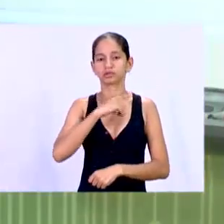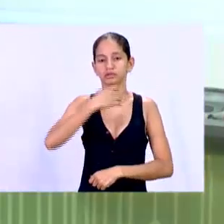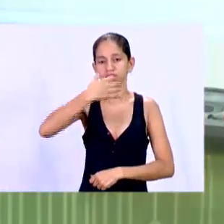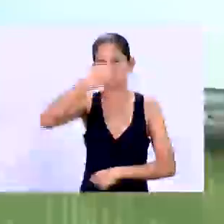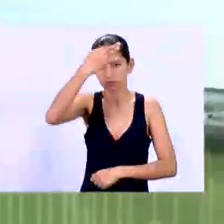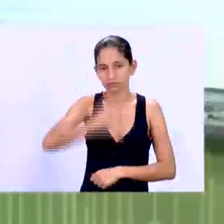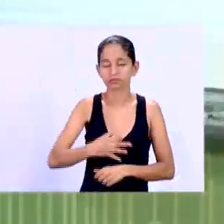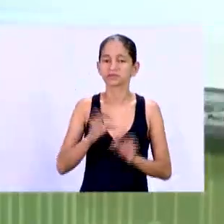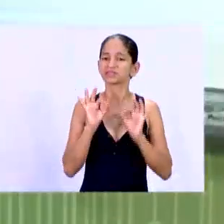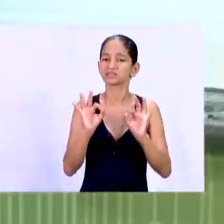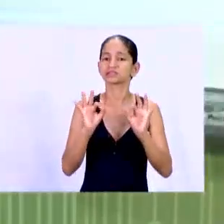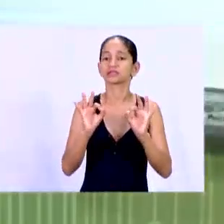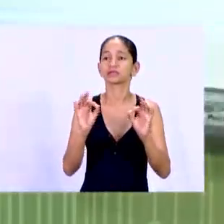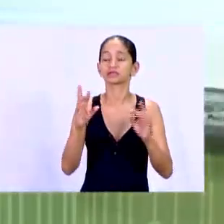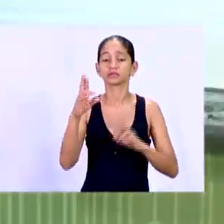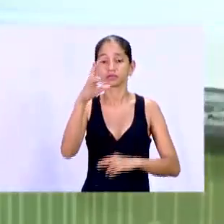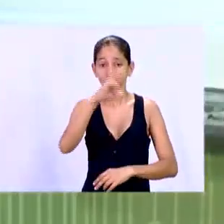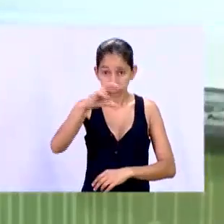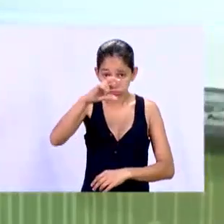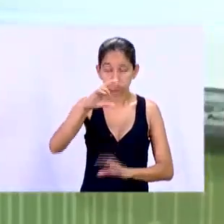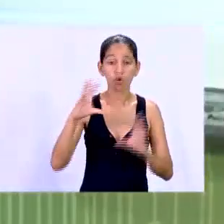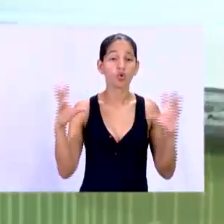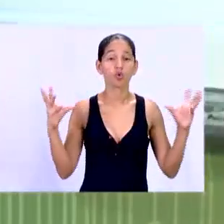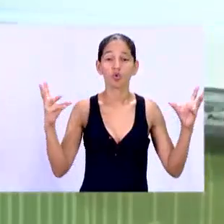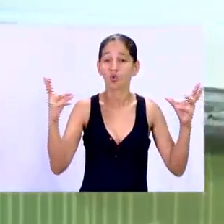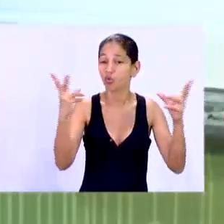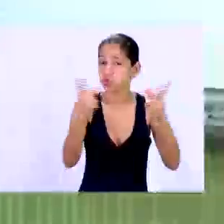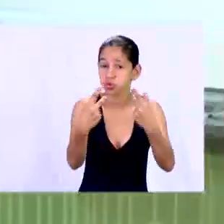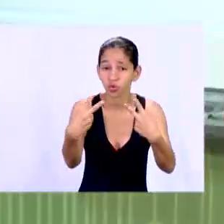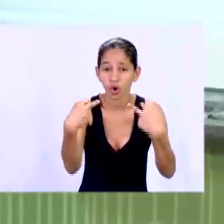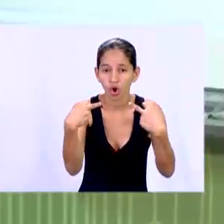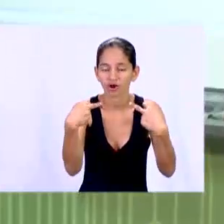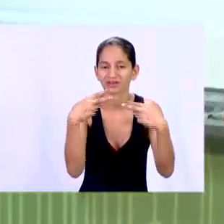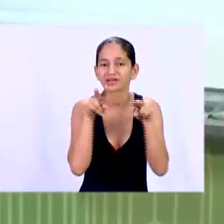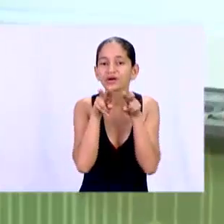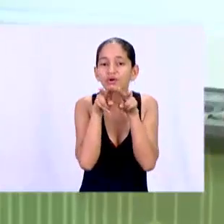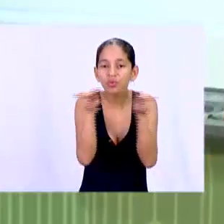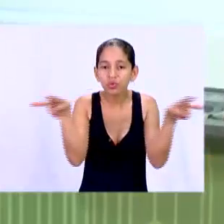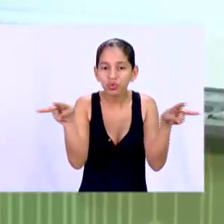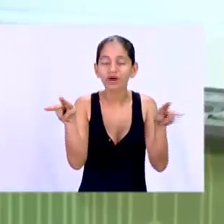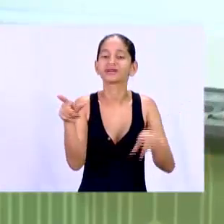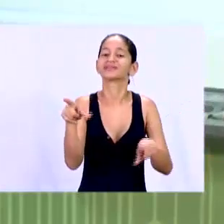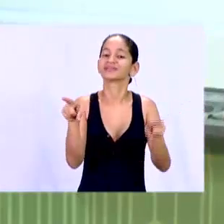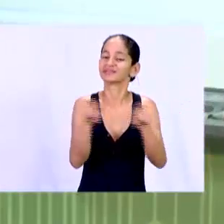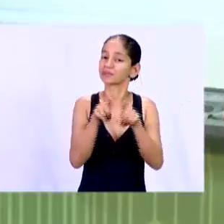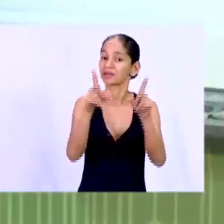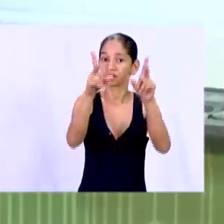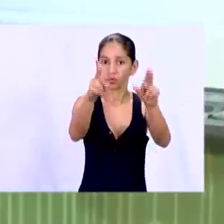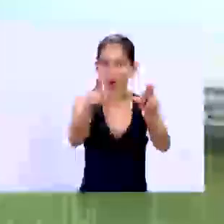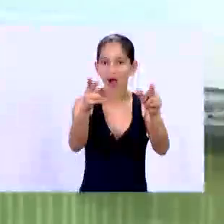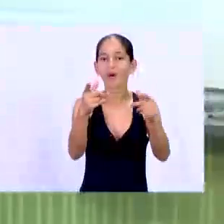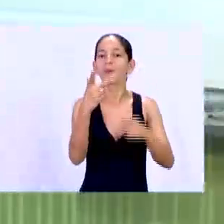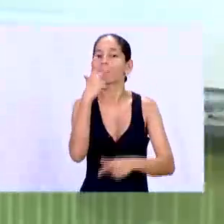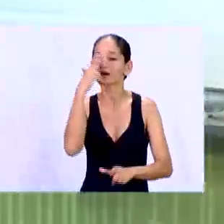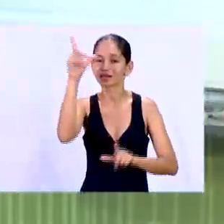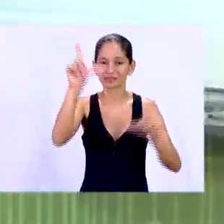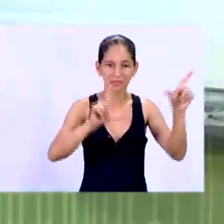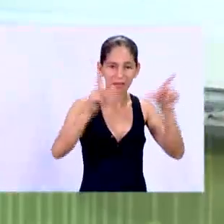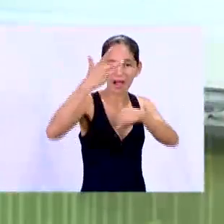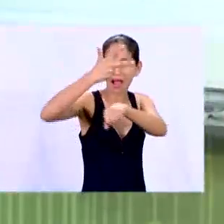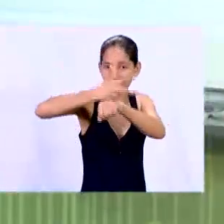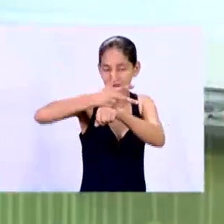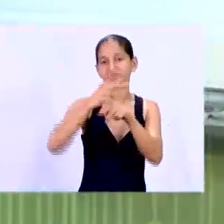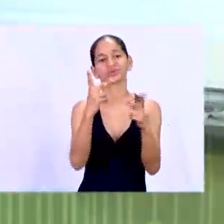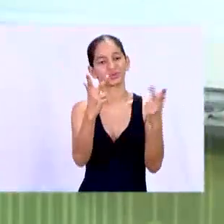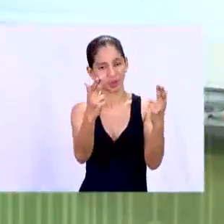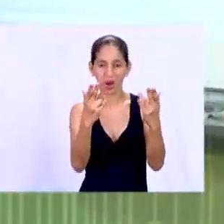Estão todos de olho em você, na empresa, né? Inclusive, hoje a gente vive num Big Brother, né? Tem câmeras para todo